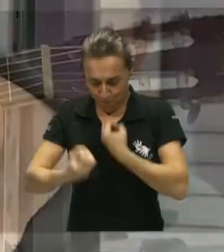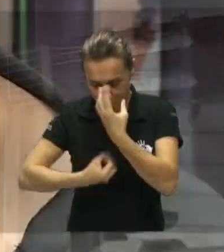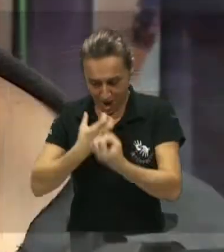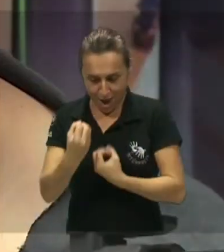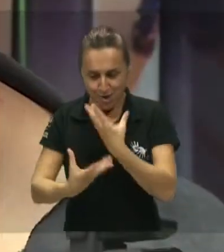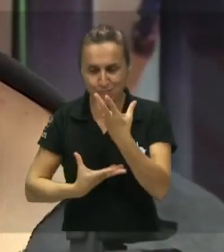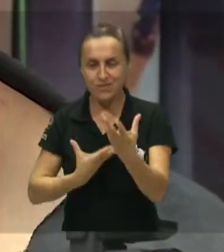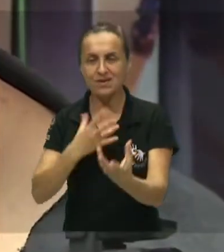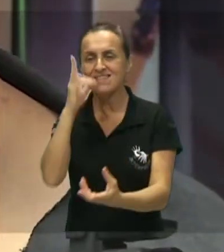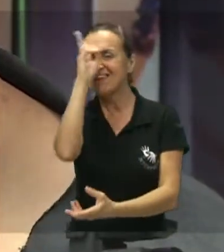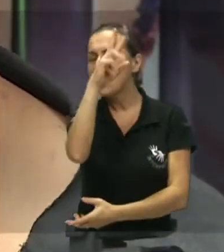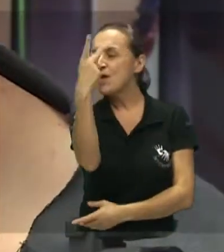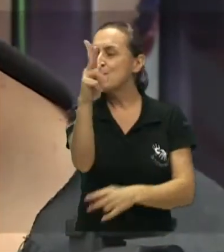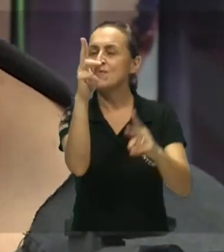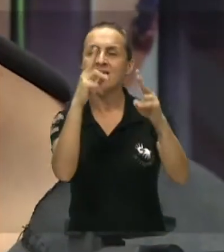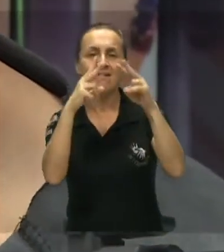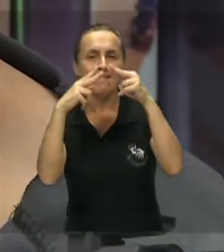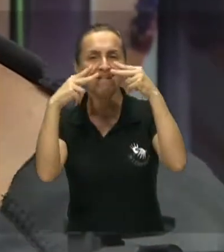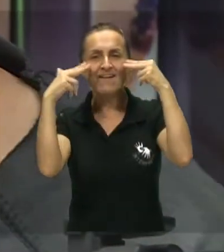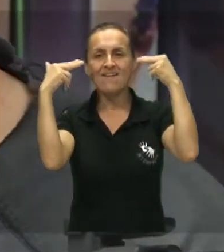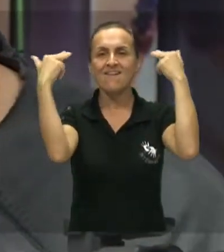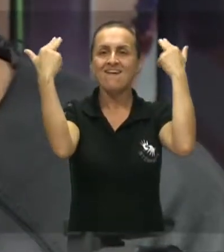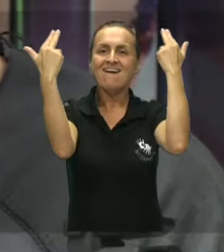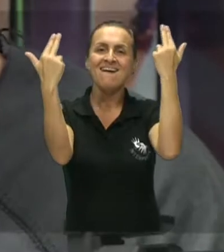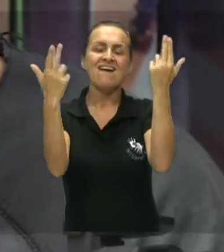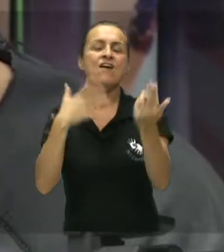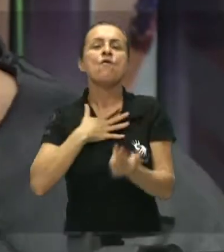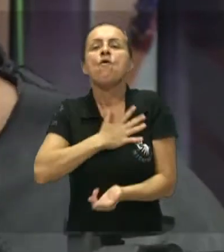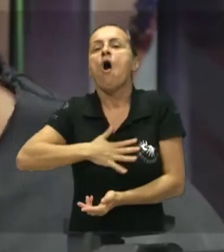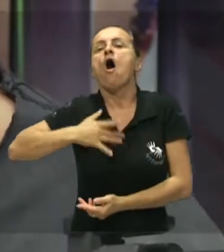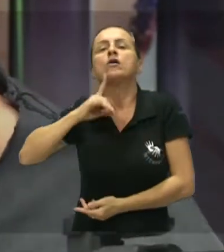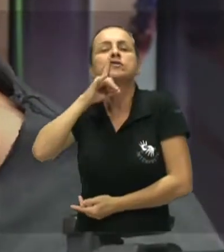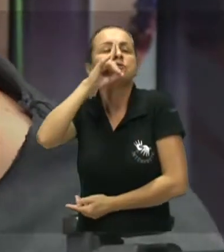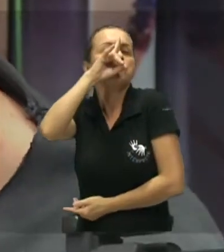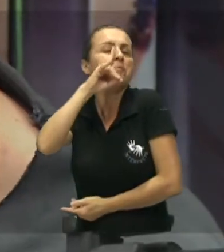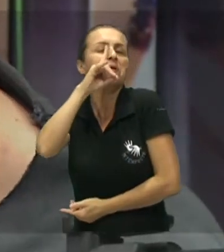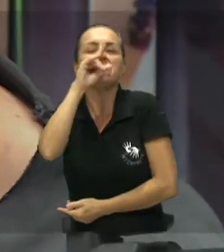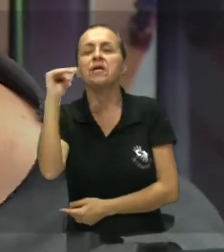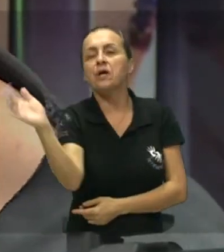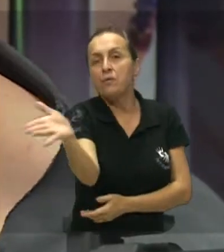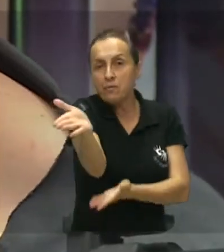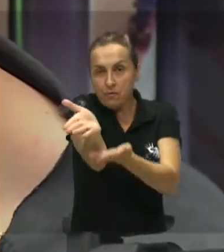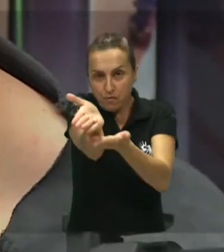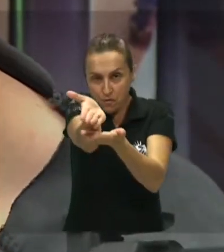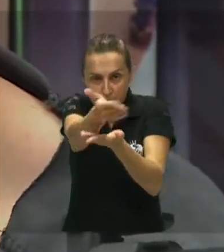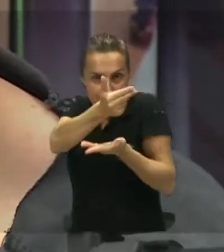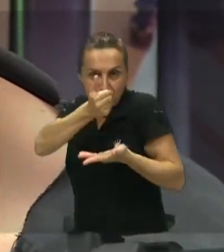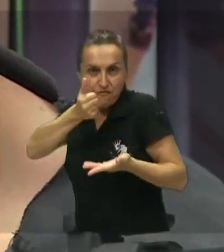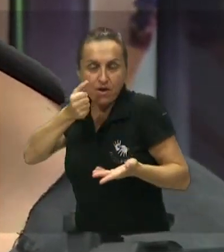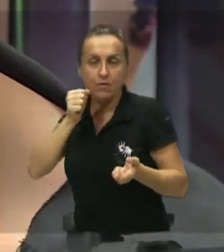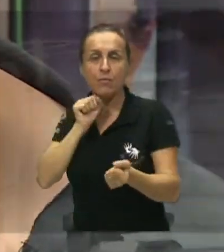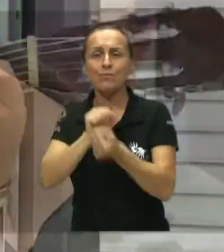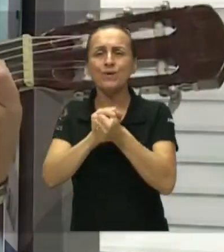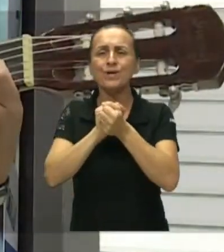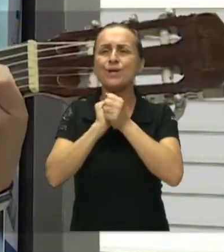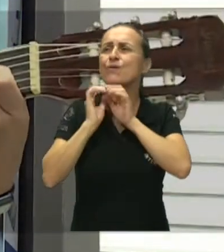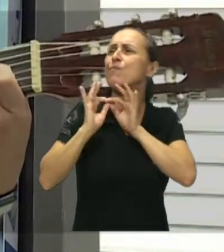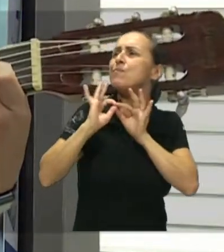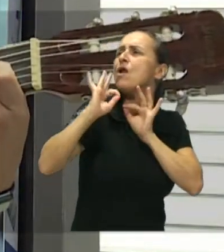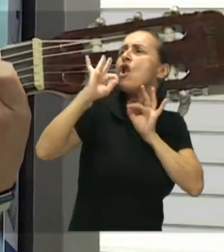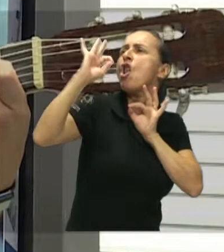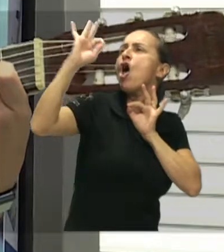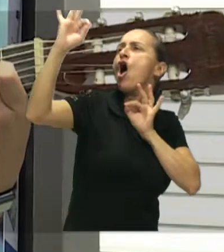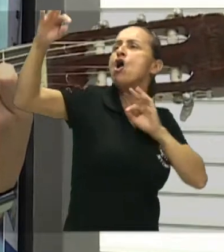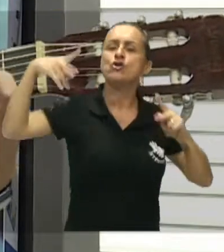Com o meu imã mais antigo me aventuro no perigo, eu te levo pra um abrigo bem distante dessa órbita.